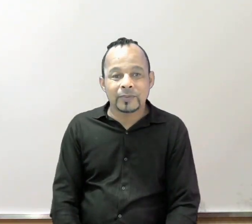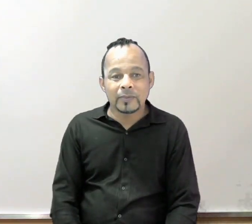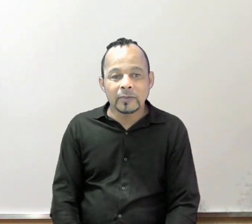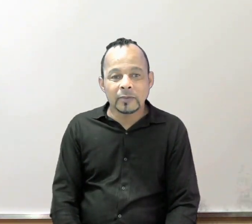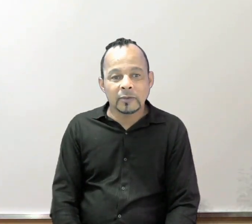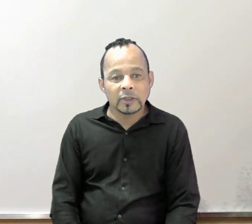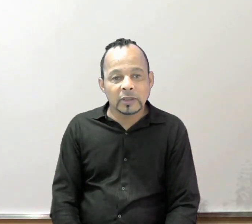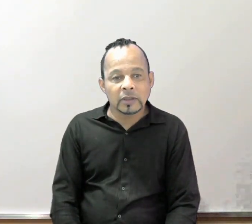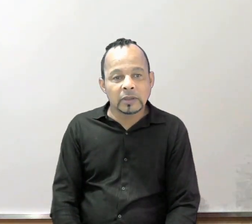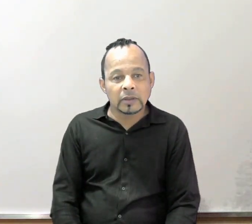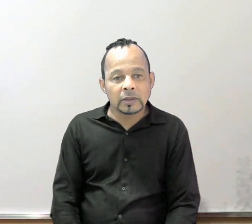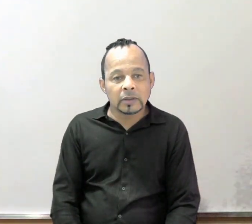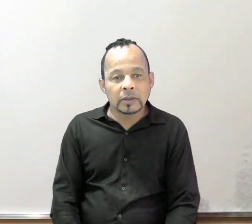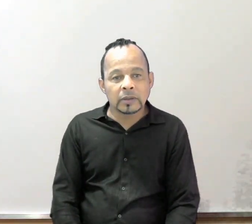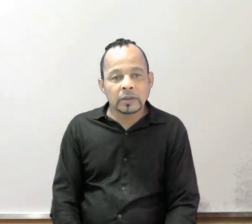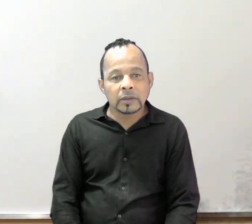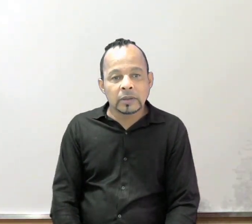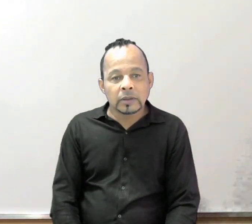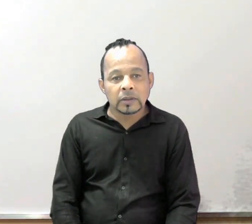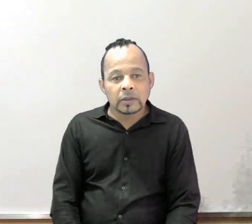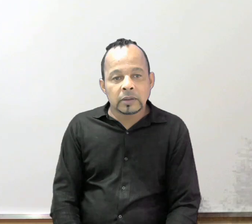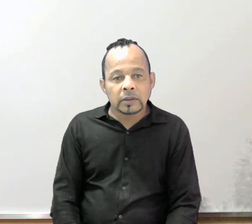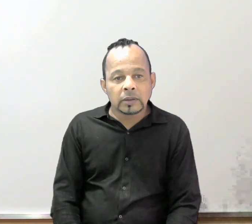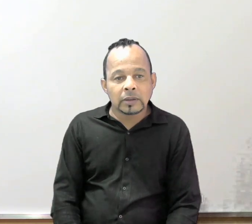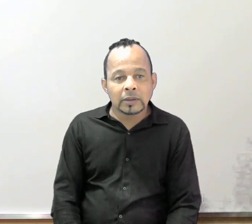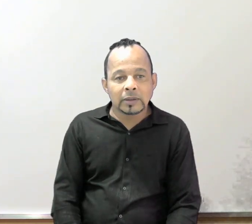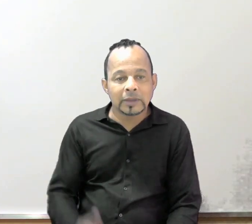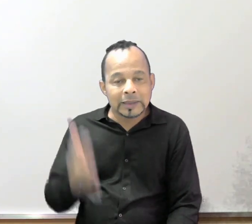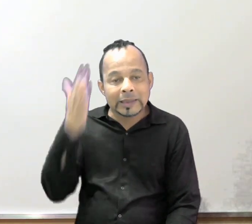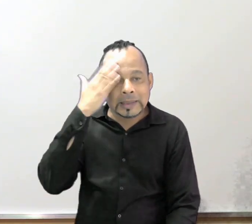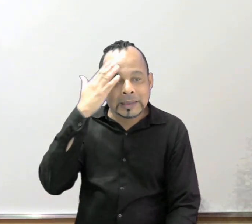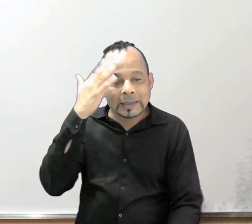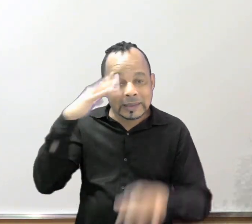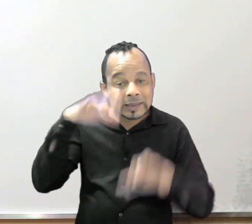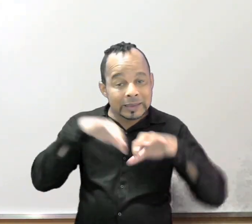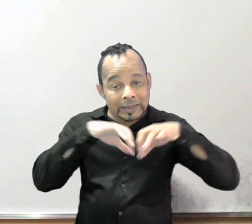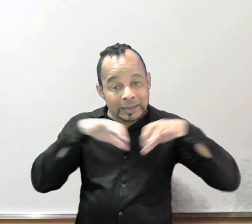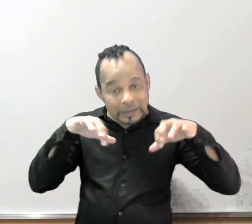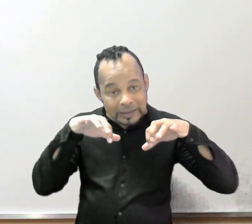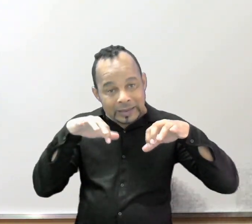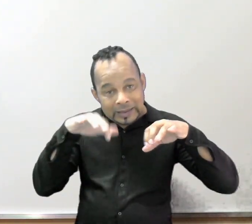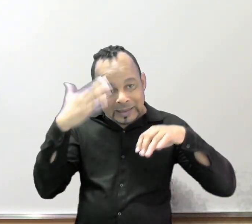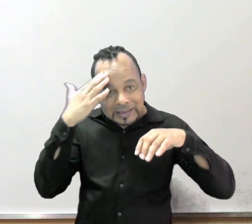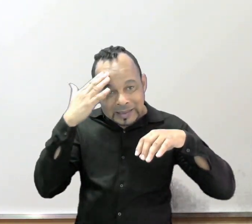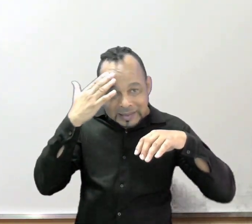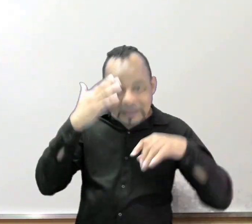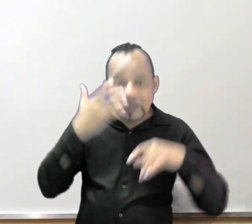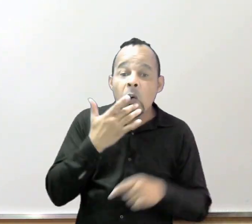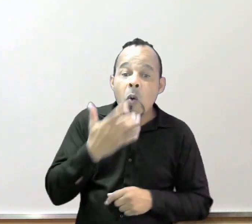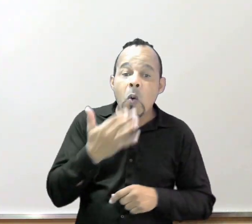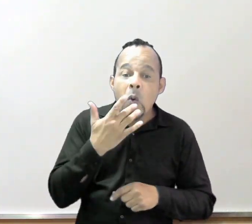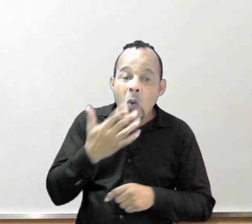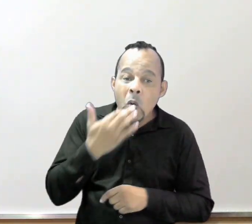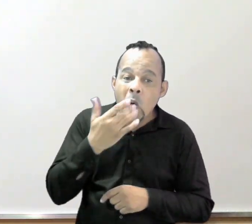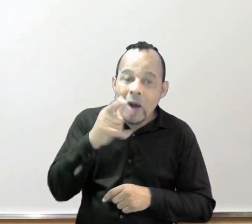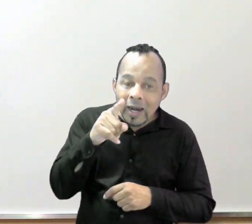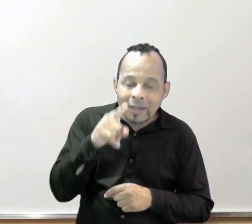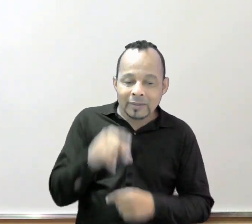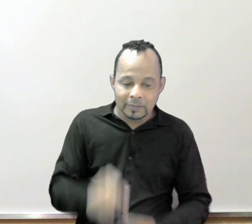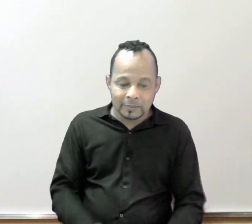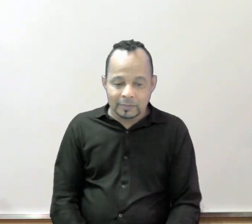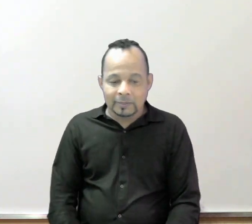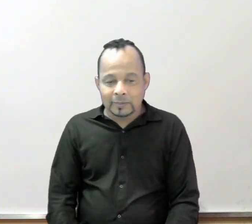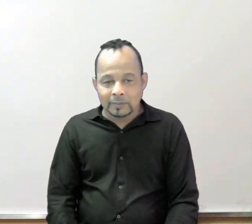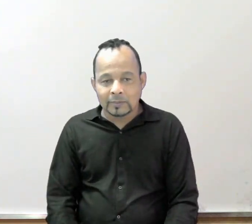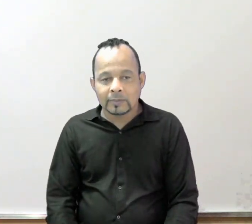confusão. Mas isso não tem como a gente fugir, né? A gente precisa saber o que a gente está fazendo e distinguir pela